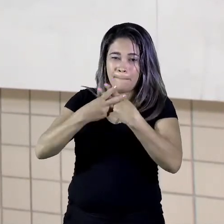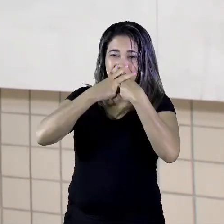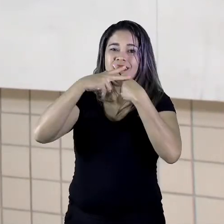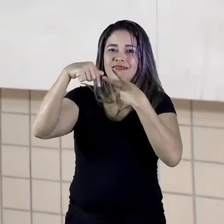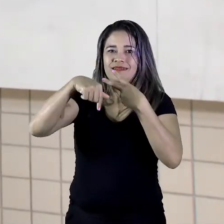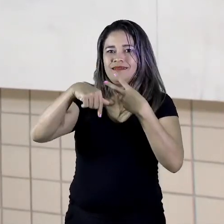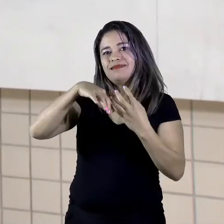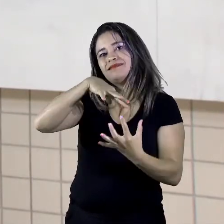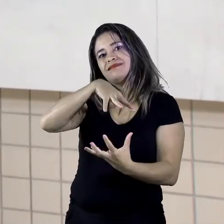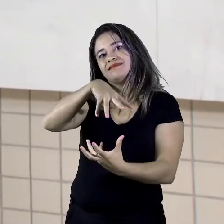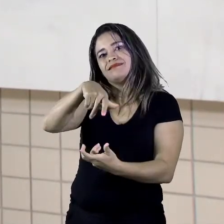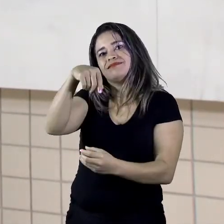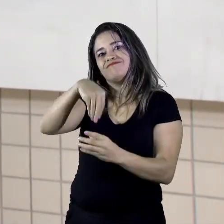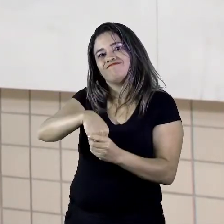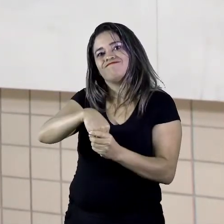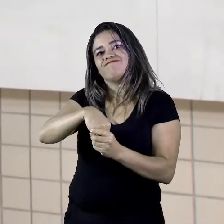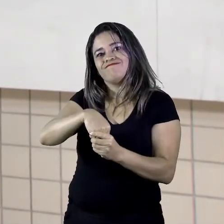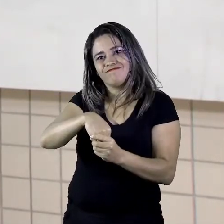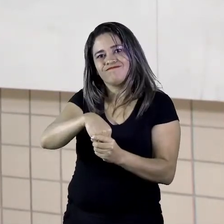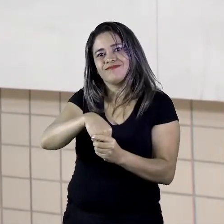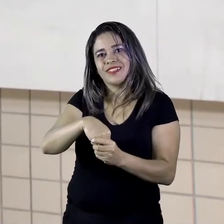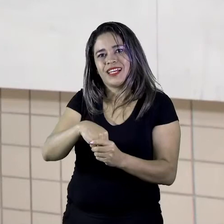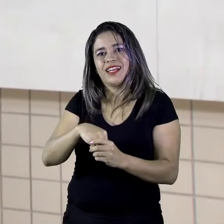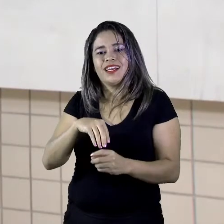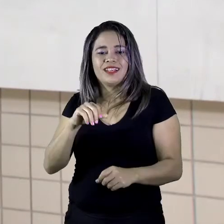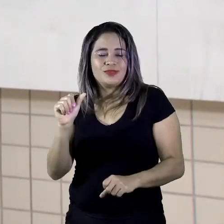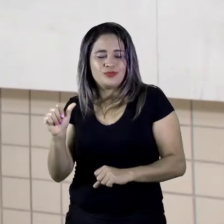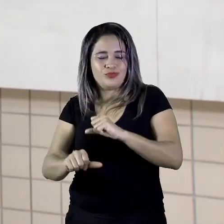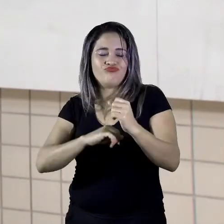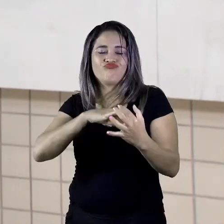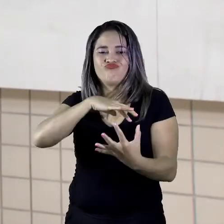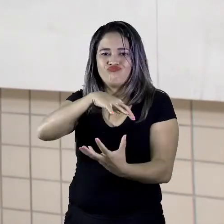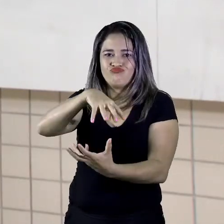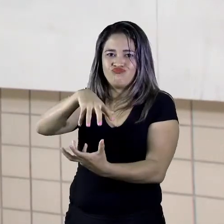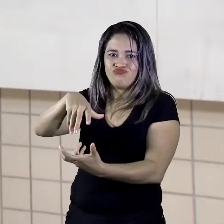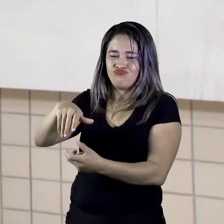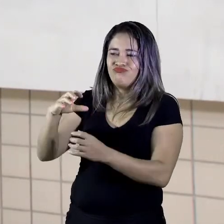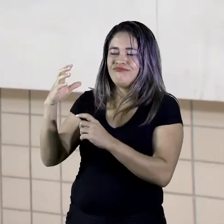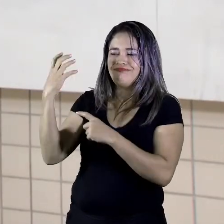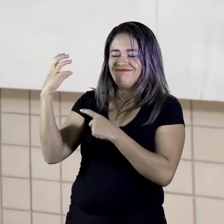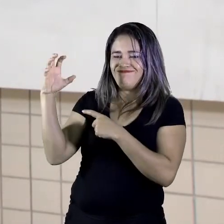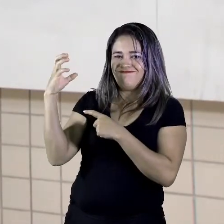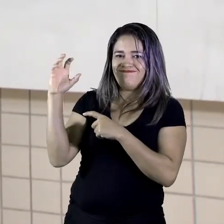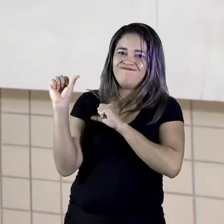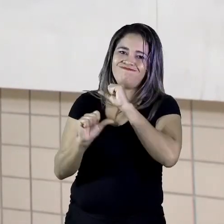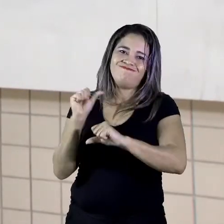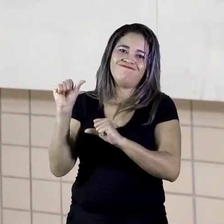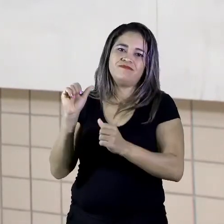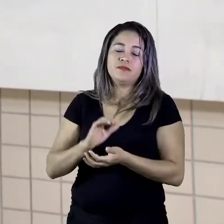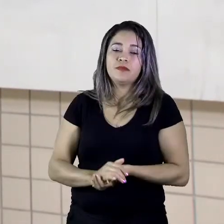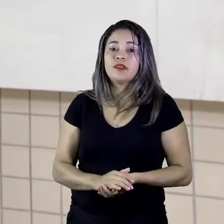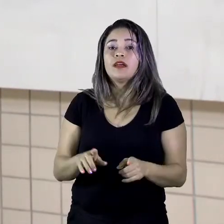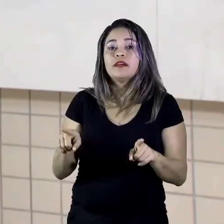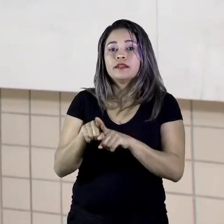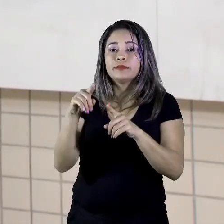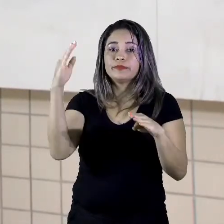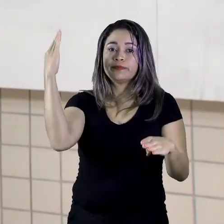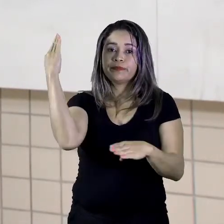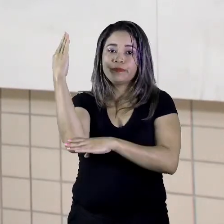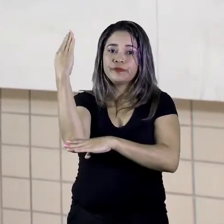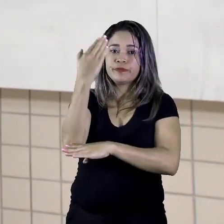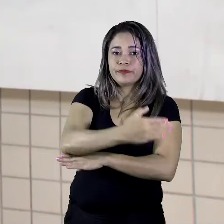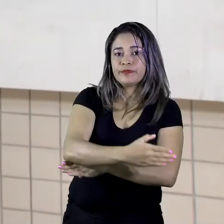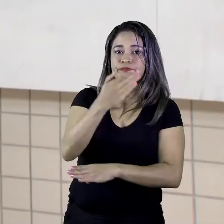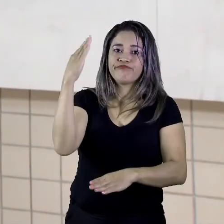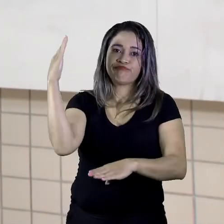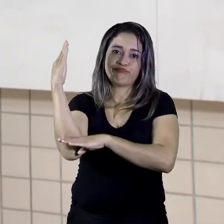ele cause várias alterações no clima. Outra coisa também é o desmatamento da cobertura vegetal,